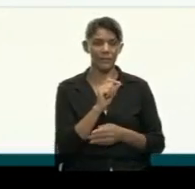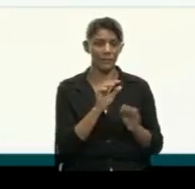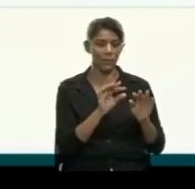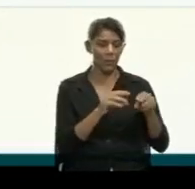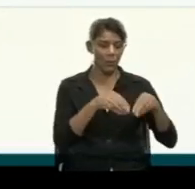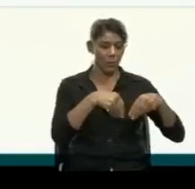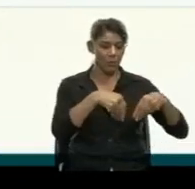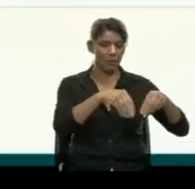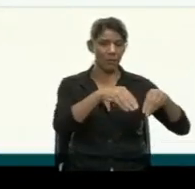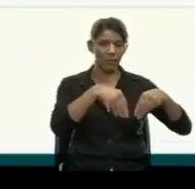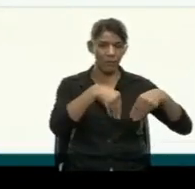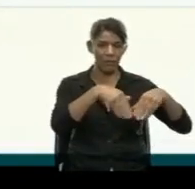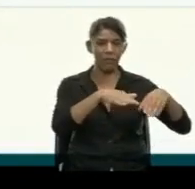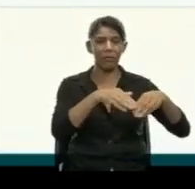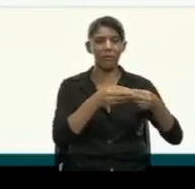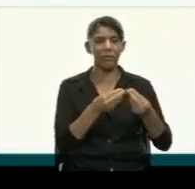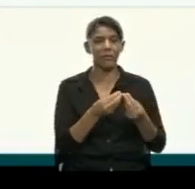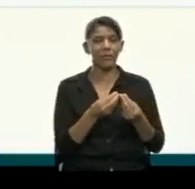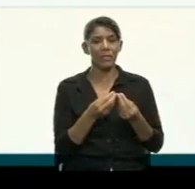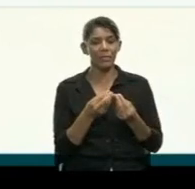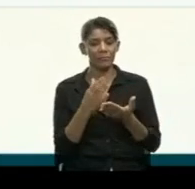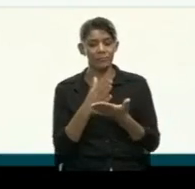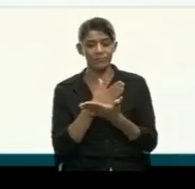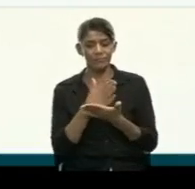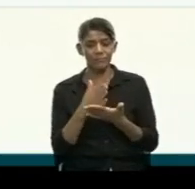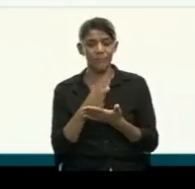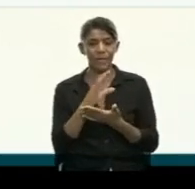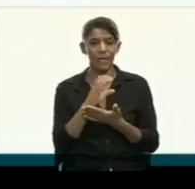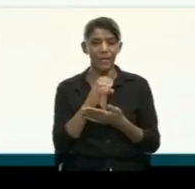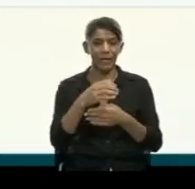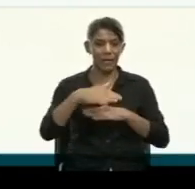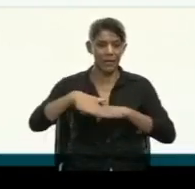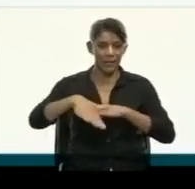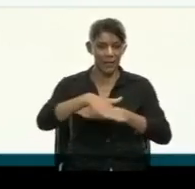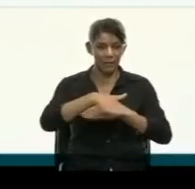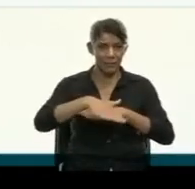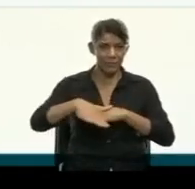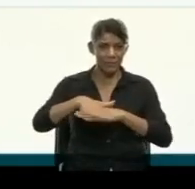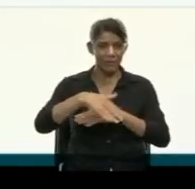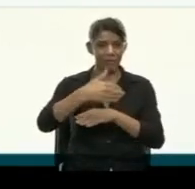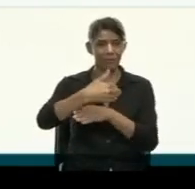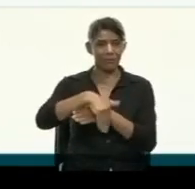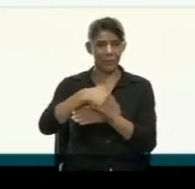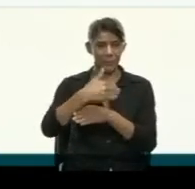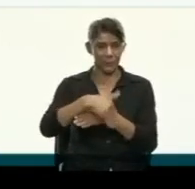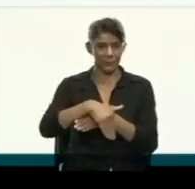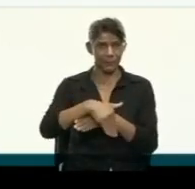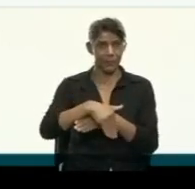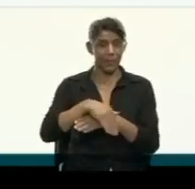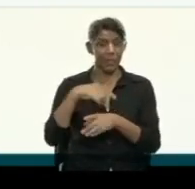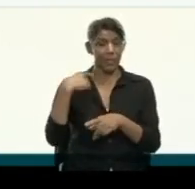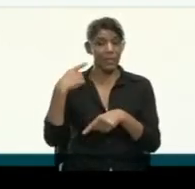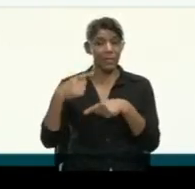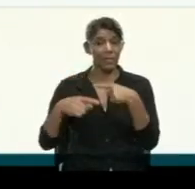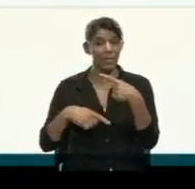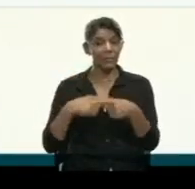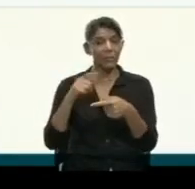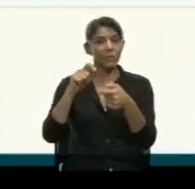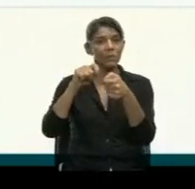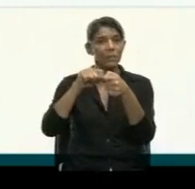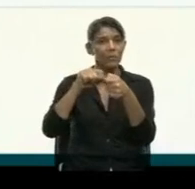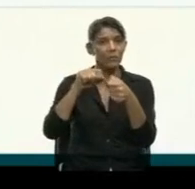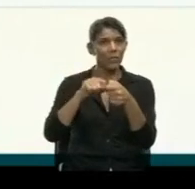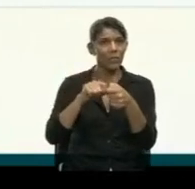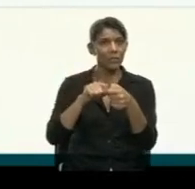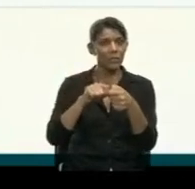terreno, a gente delimitou a calçada e a rua, ok? E daí, a gente fez